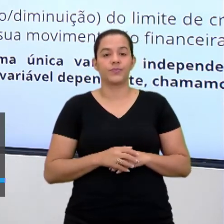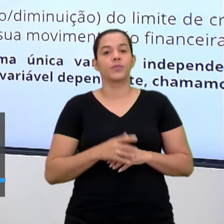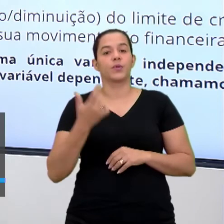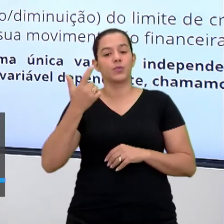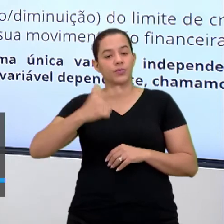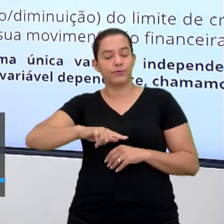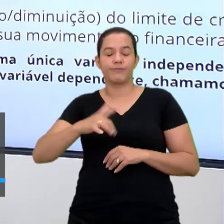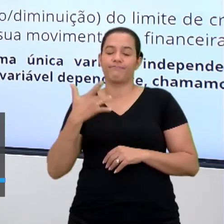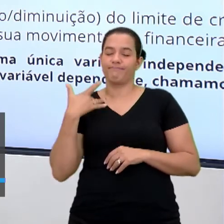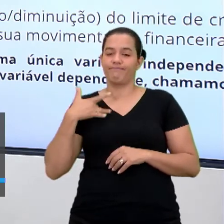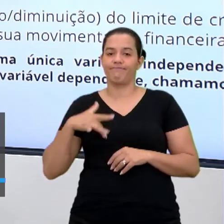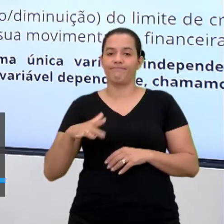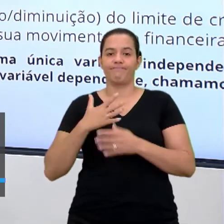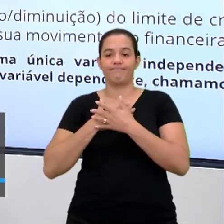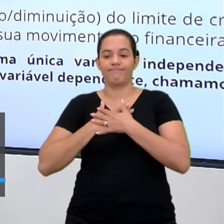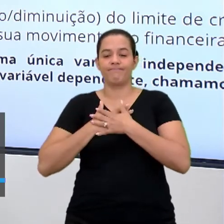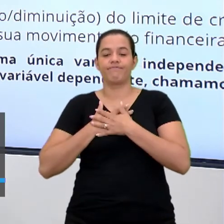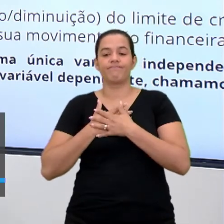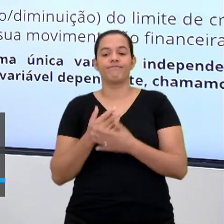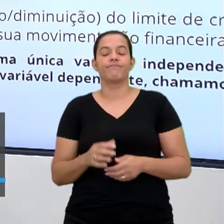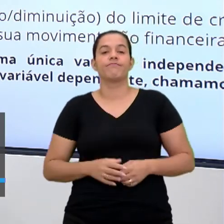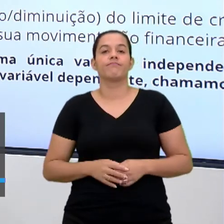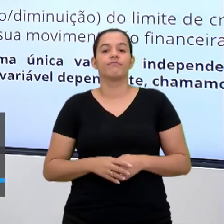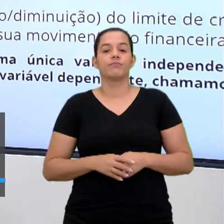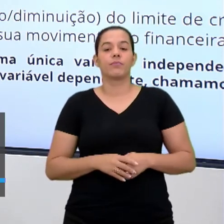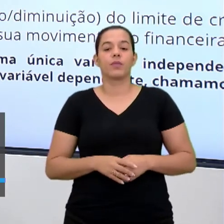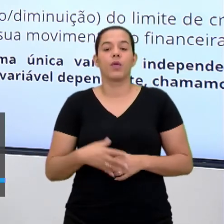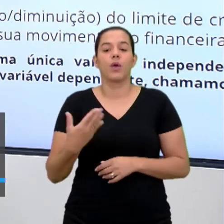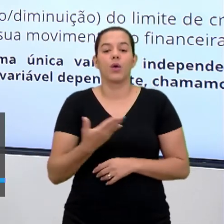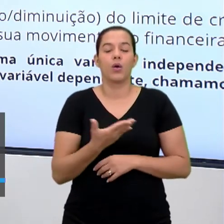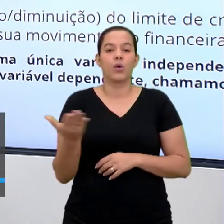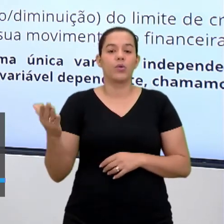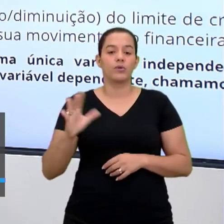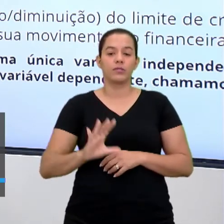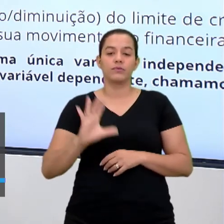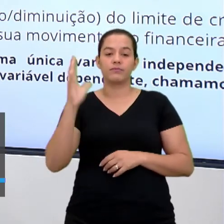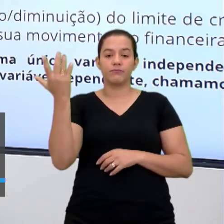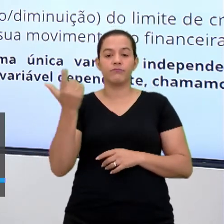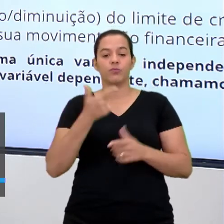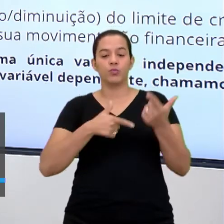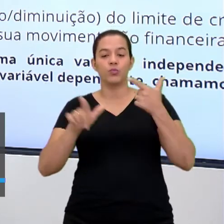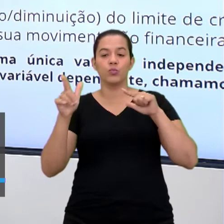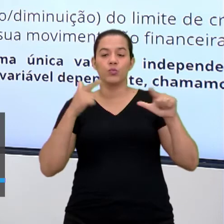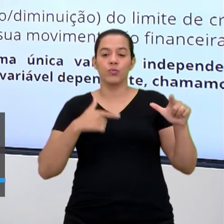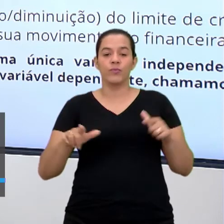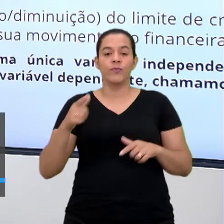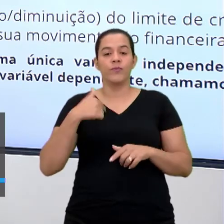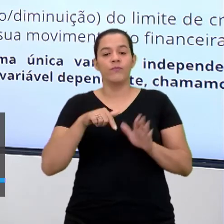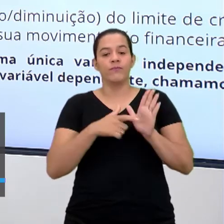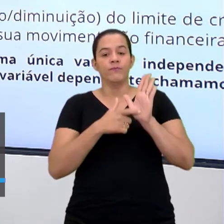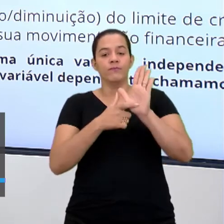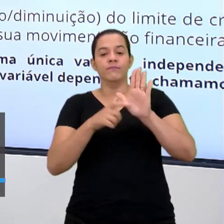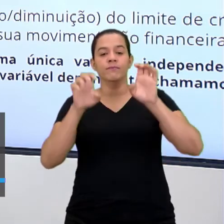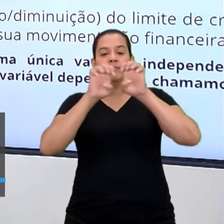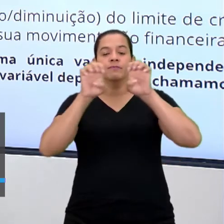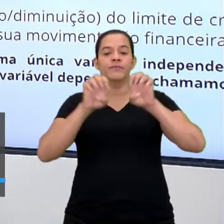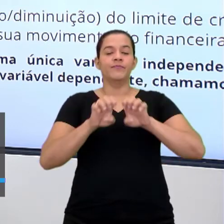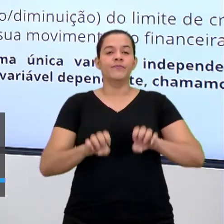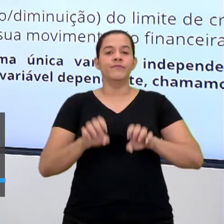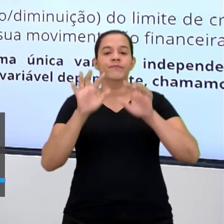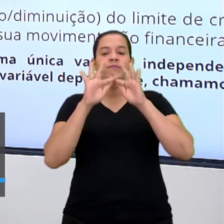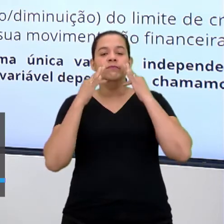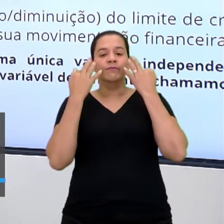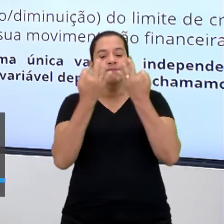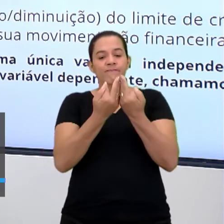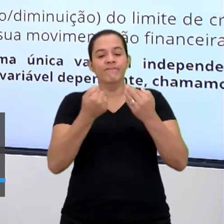repito, infelizmente, também, ok? E aí acaba, por um motivo ou por outro, né, em questão aí da estrutura familiar,